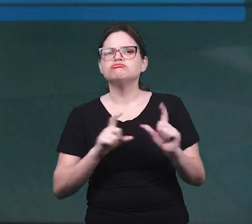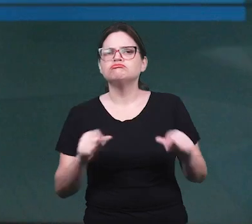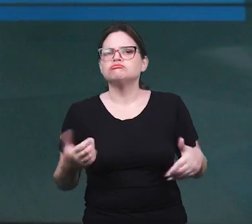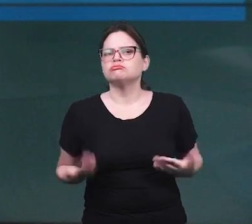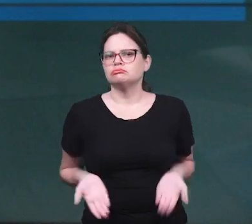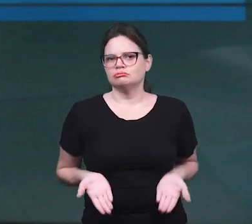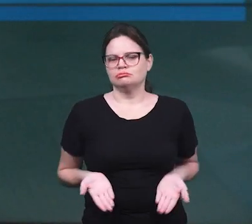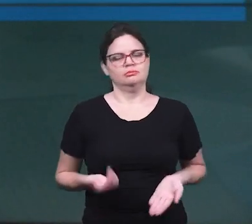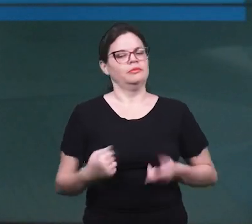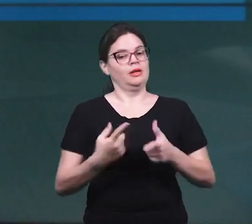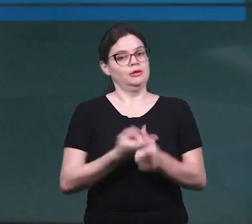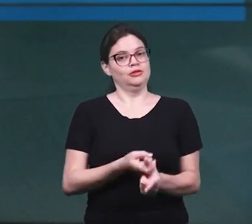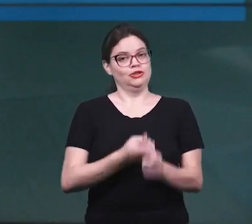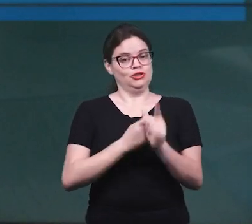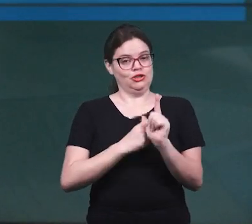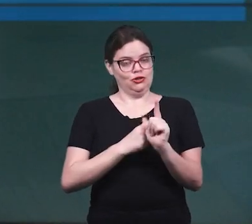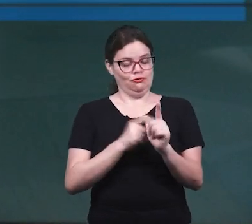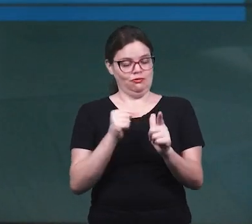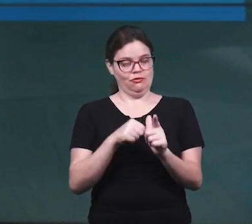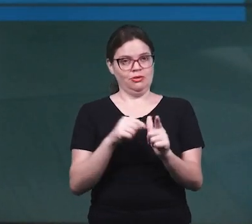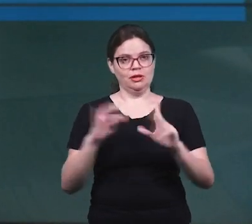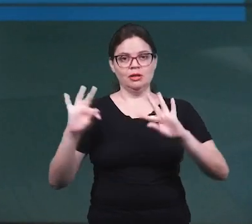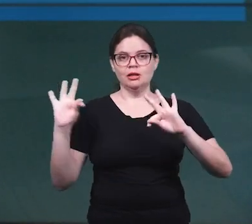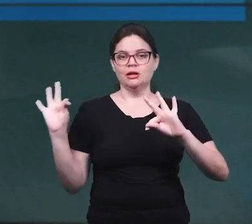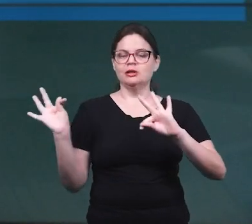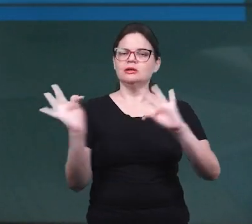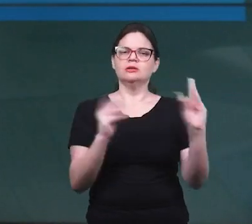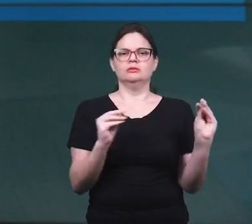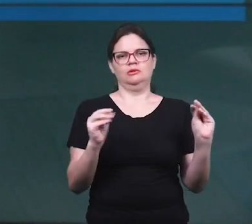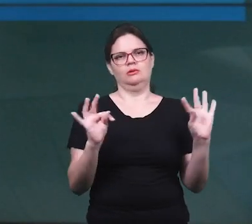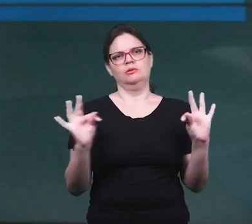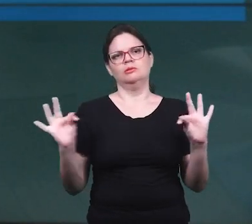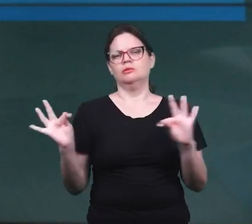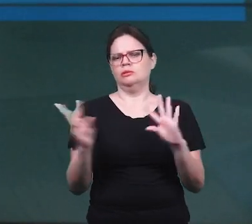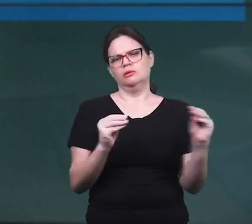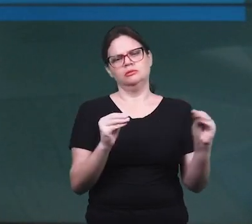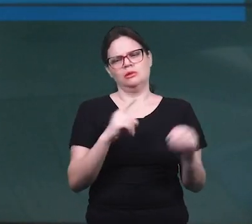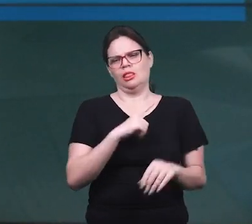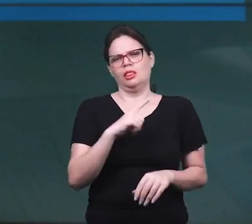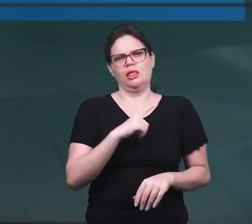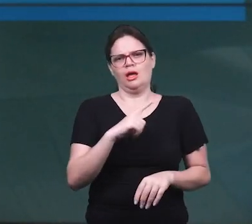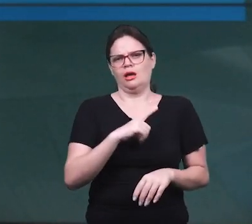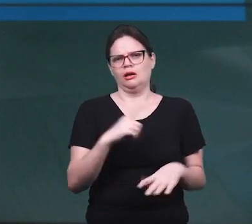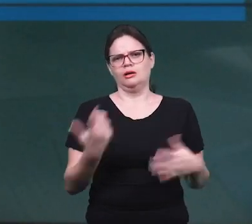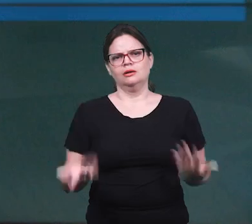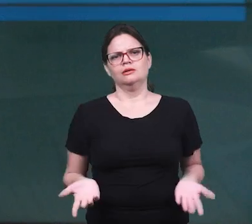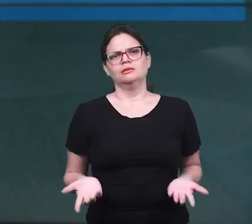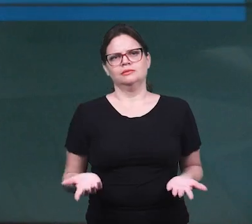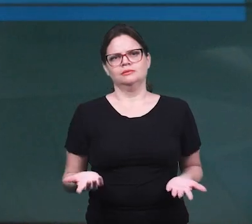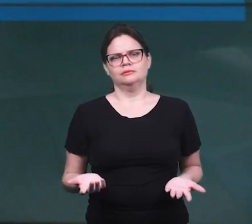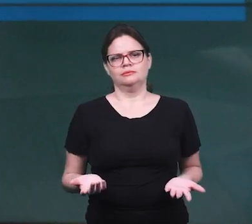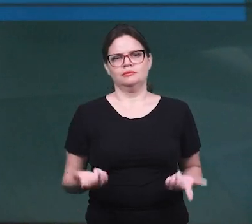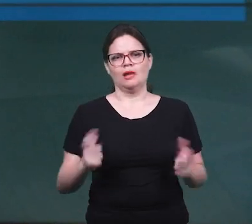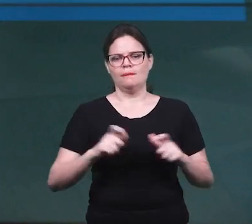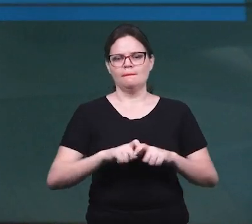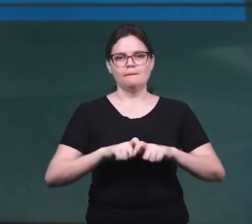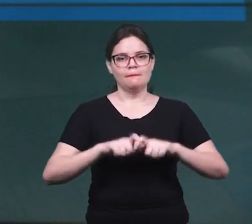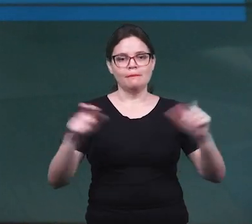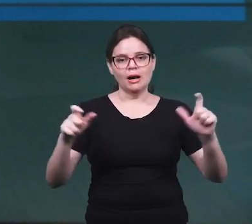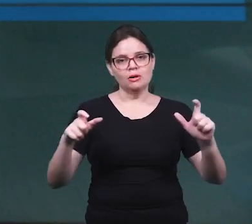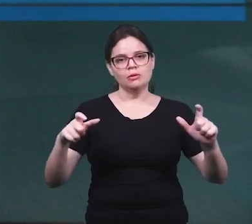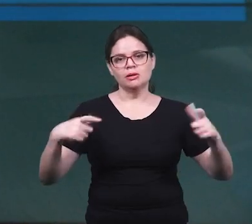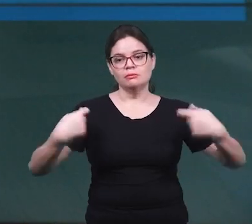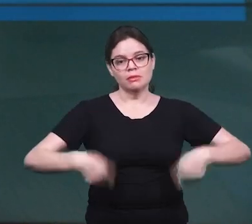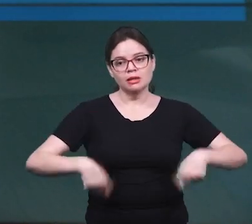Essas dívidas todos podem ter, a maioria